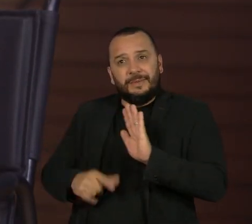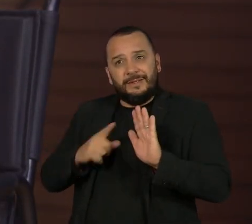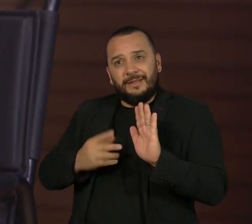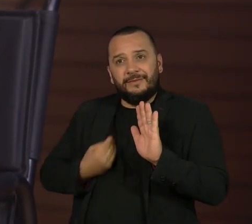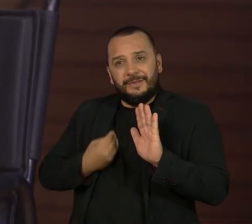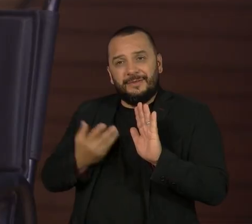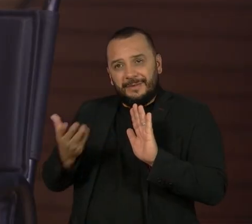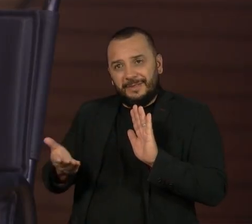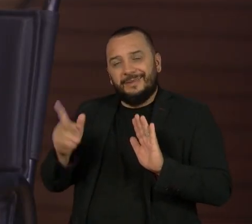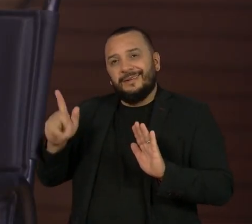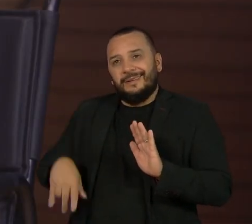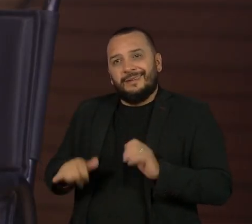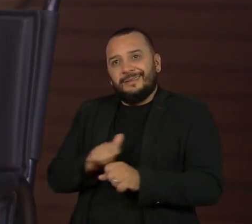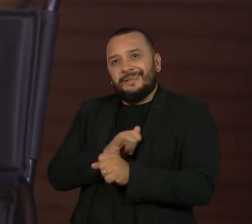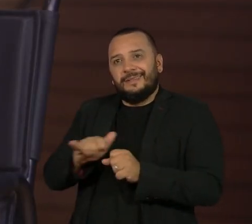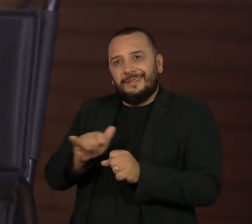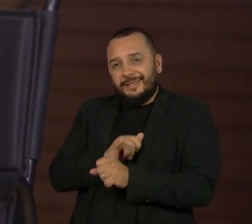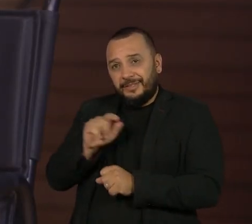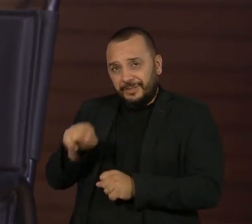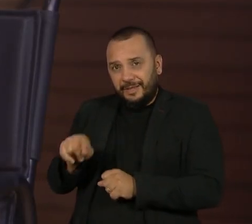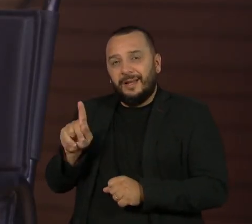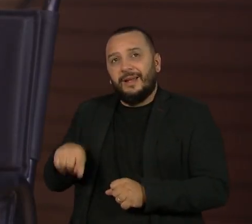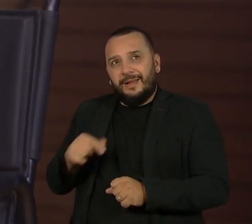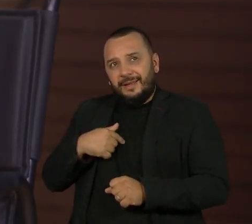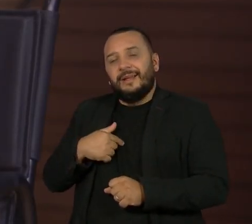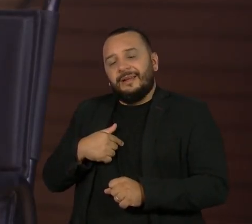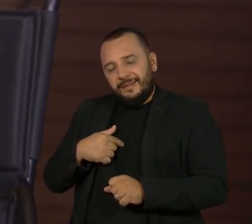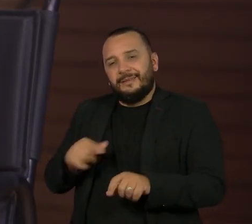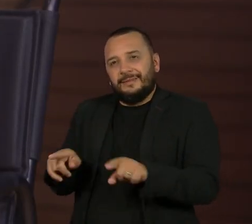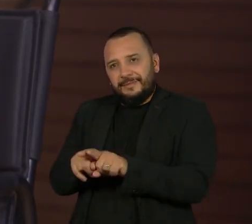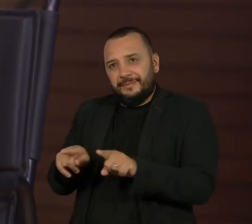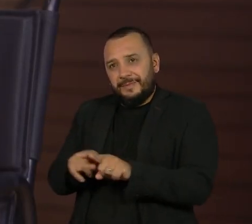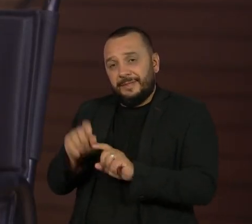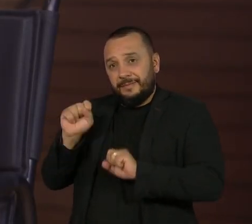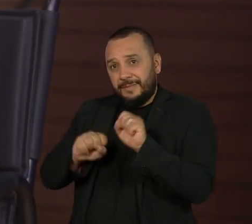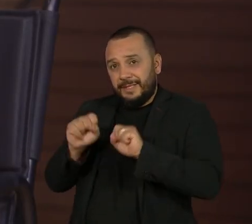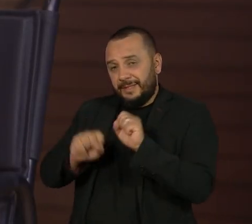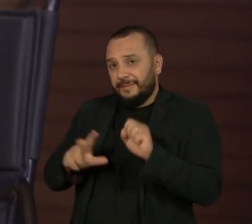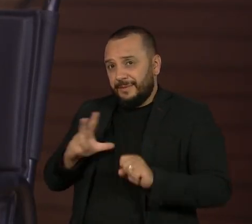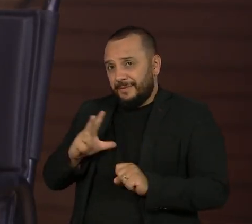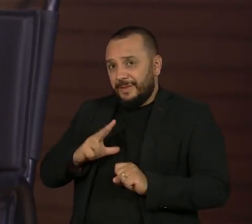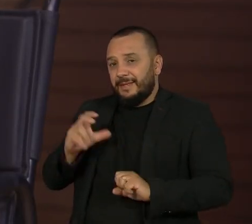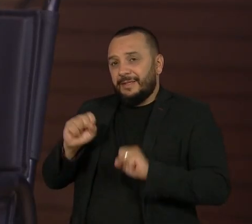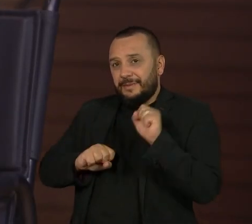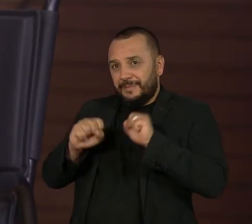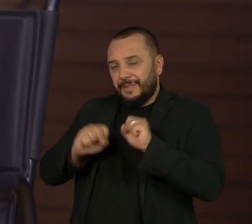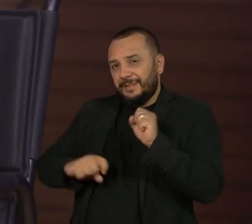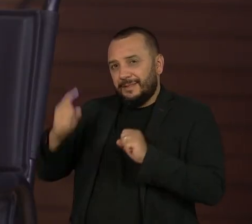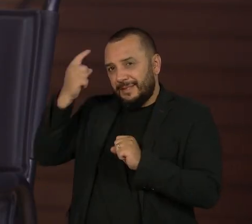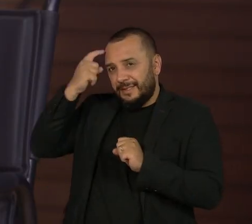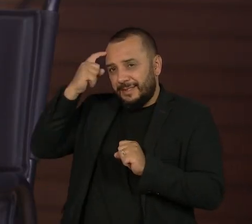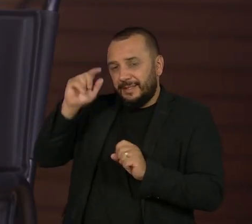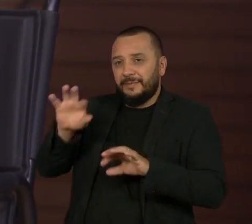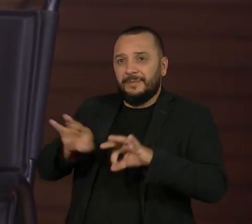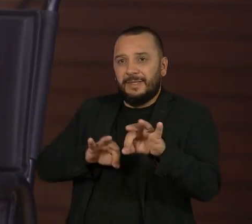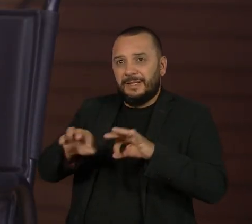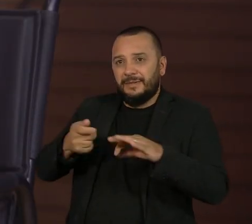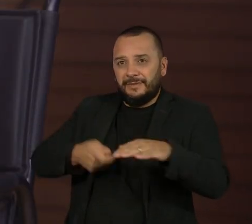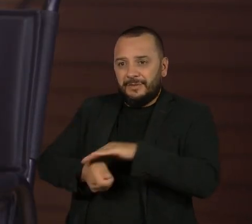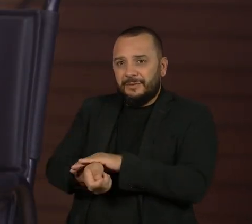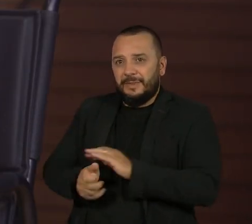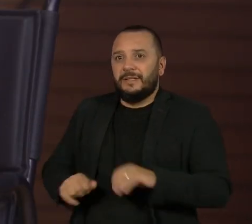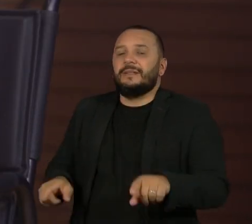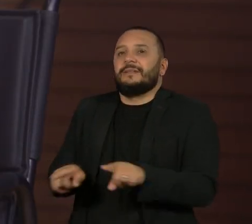Então, essa é uma fonte. Vem dos bolsos privados. Então, por exemplo, as empresas, quando elas estão pensando nos seus planos de